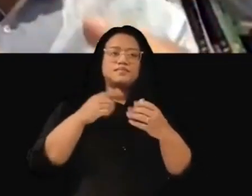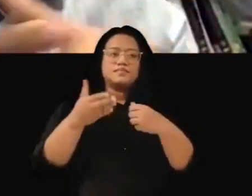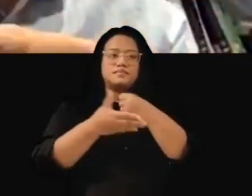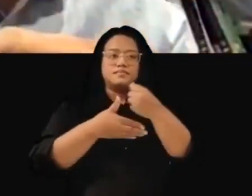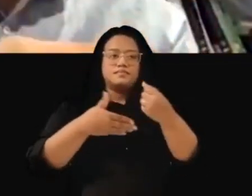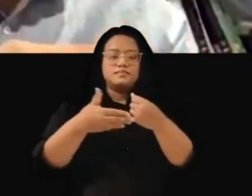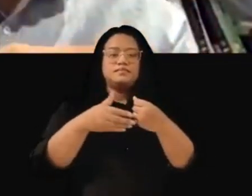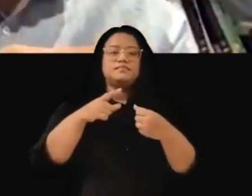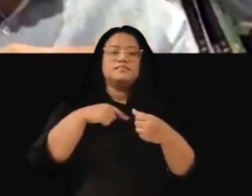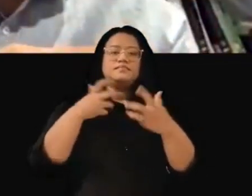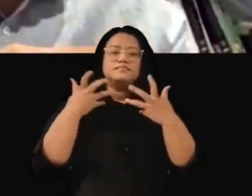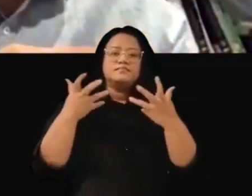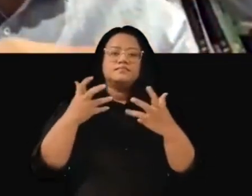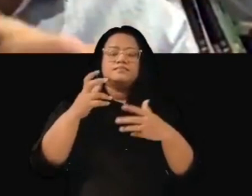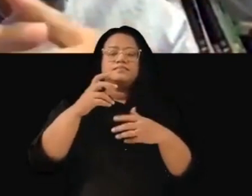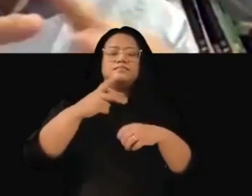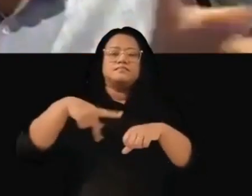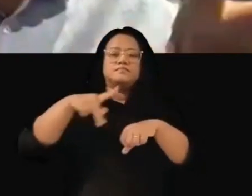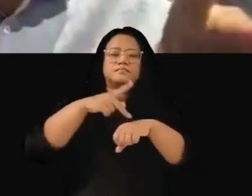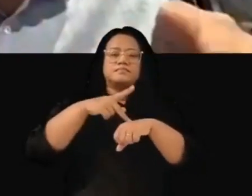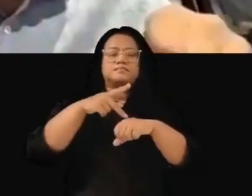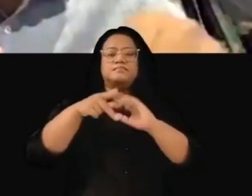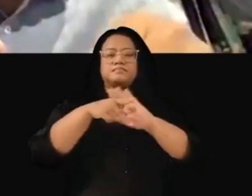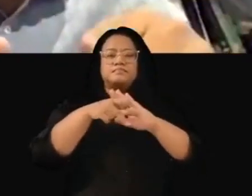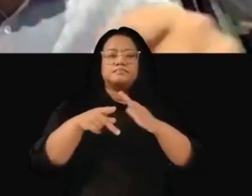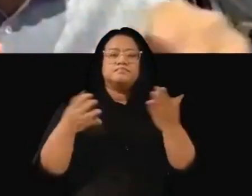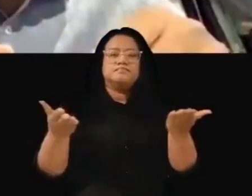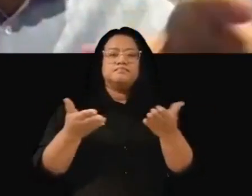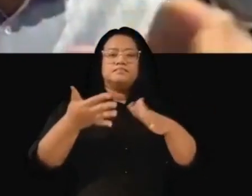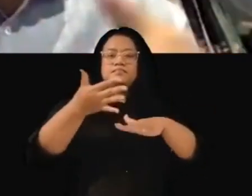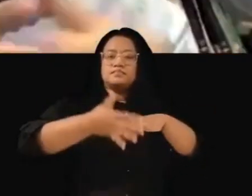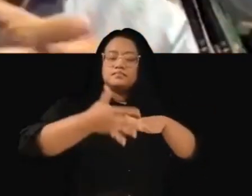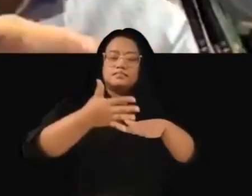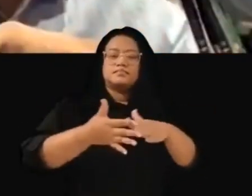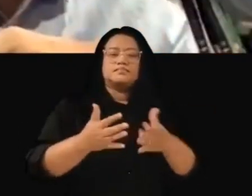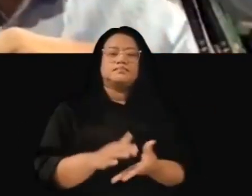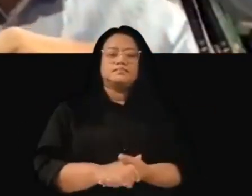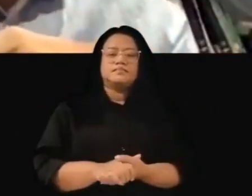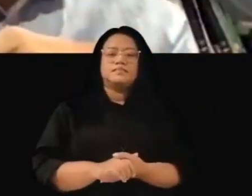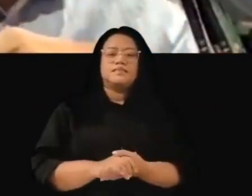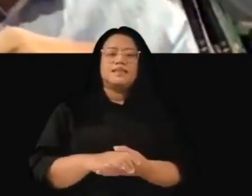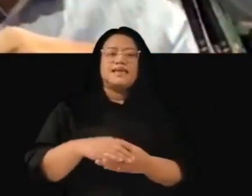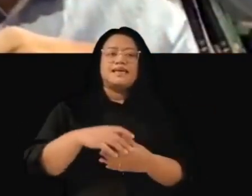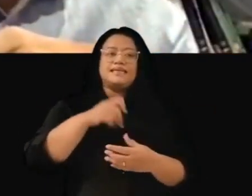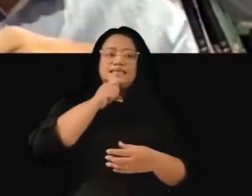inserção que nós queremos para o país do século XXI. Sem essa premissa, nós não vamos, de fato, conseguir